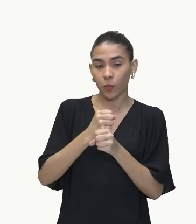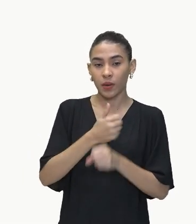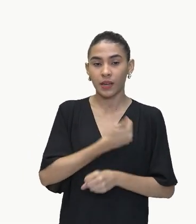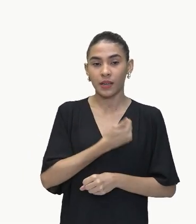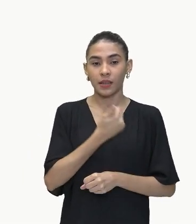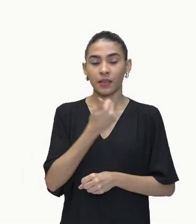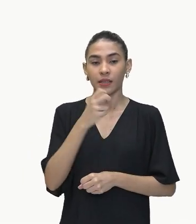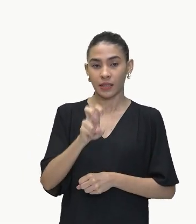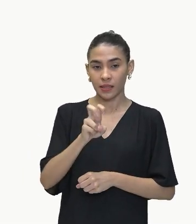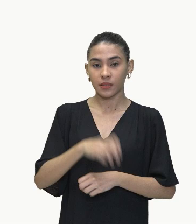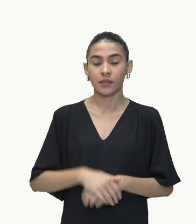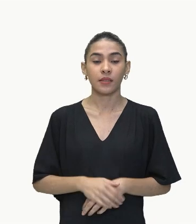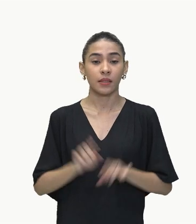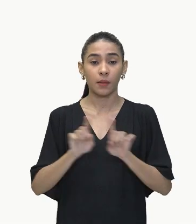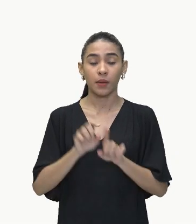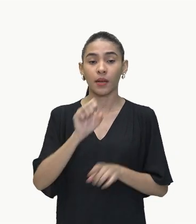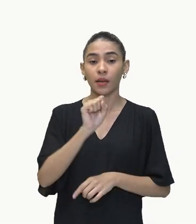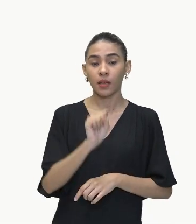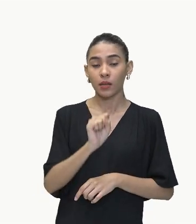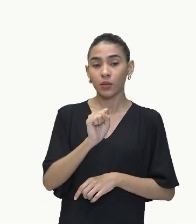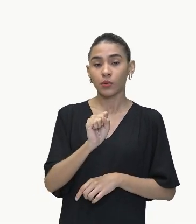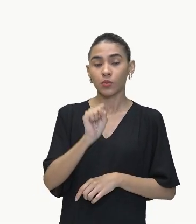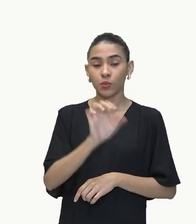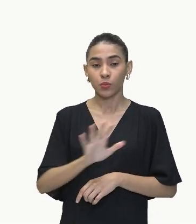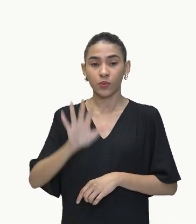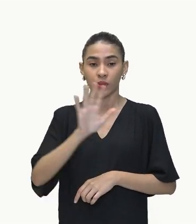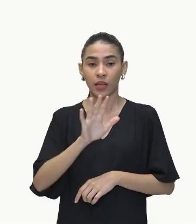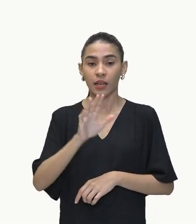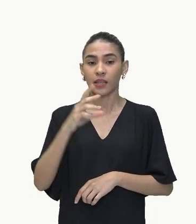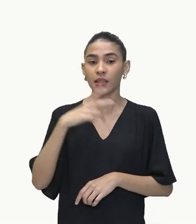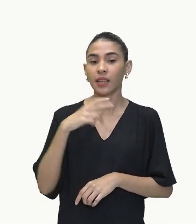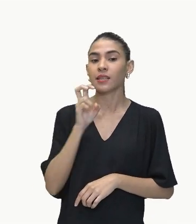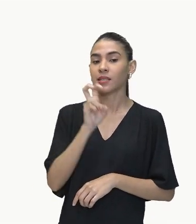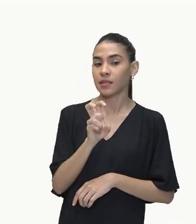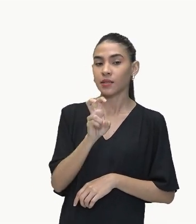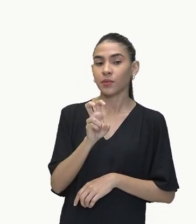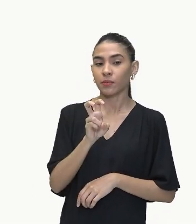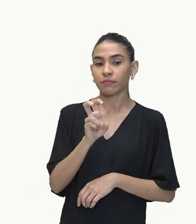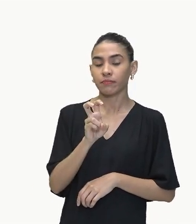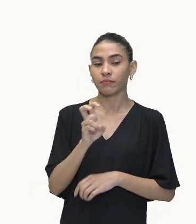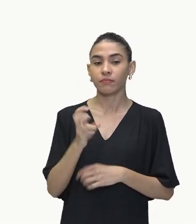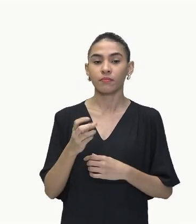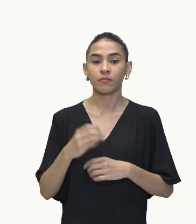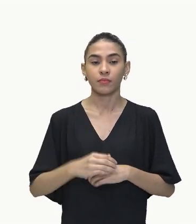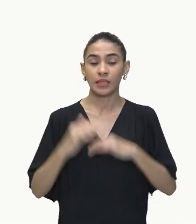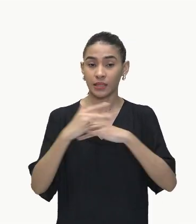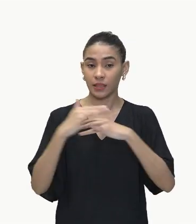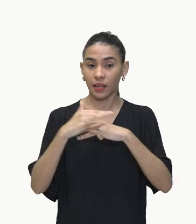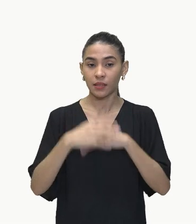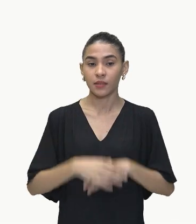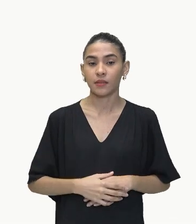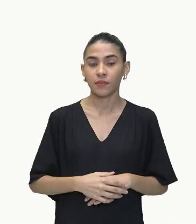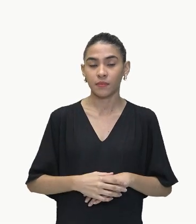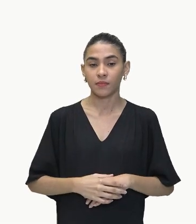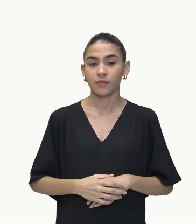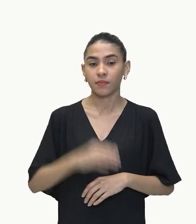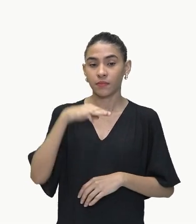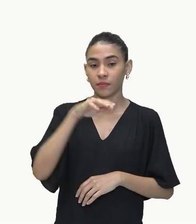e Sudeste, somente Sudeste, tem 5 dessas cidades que são